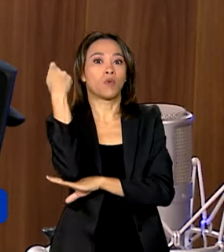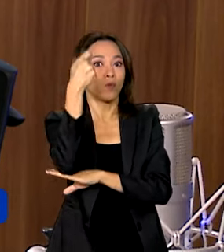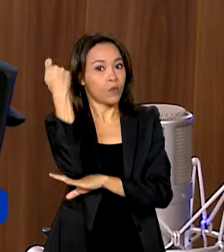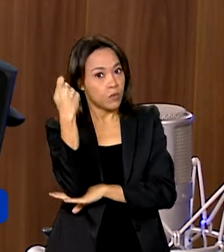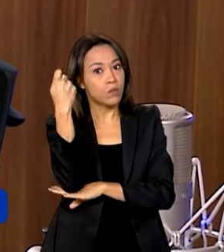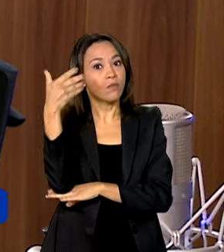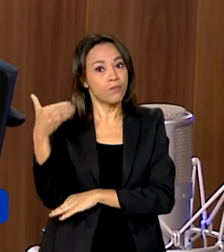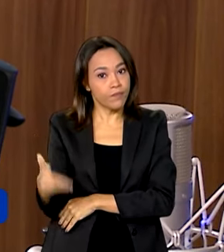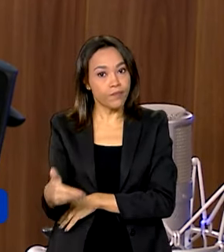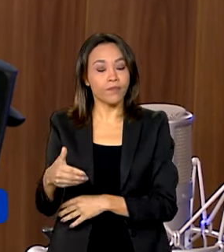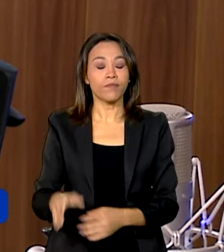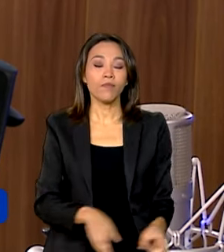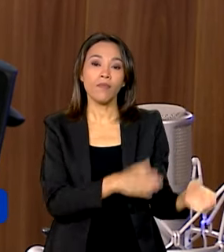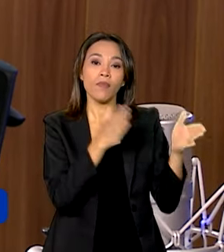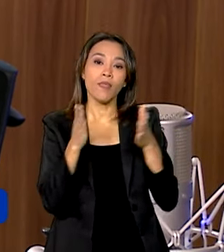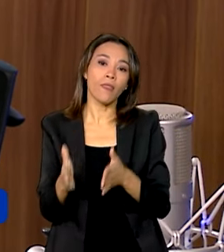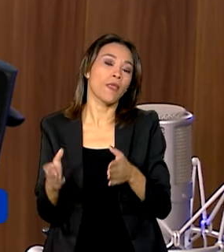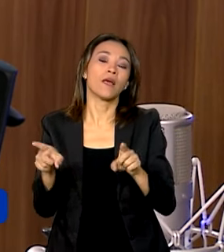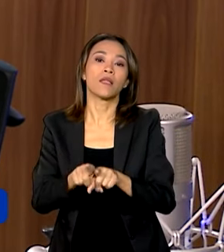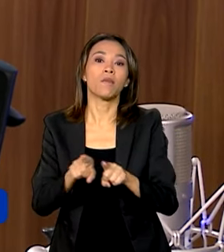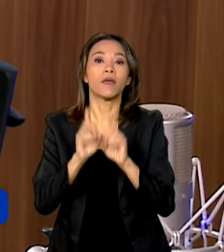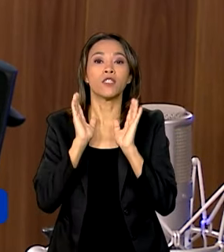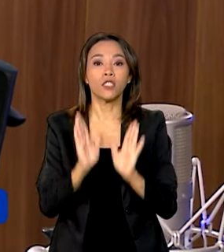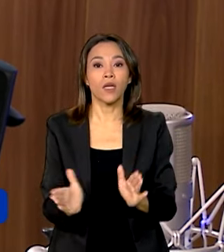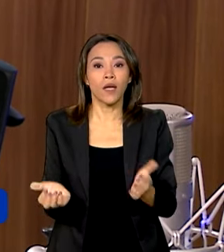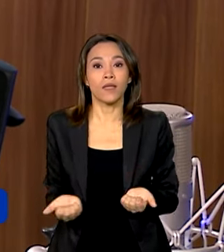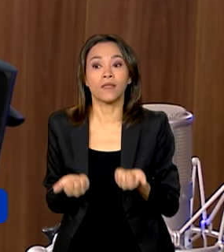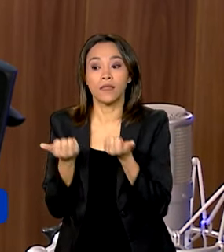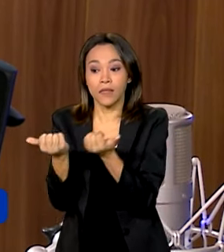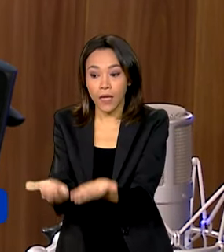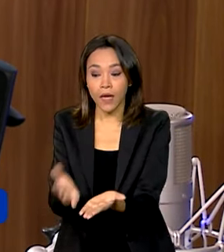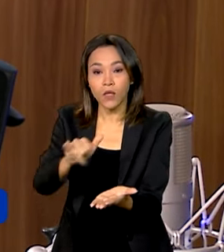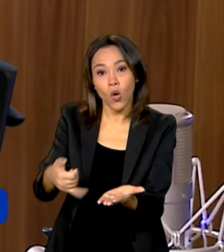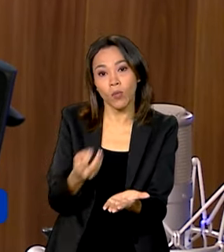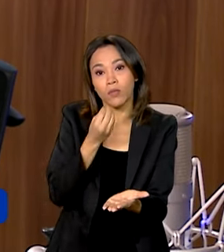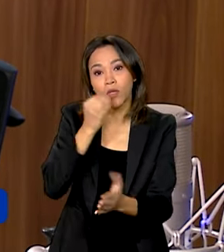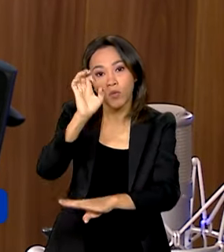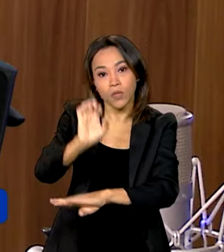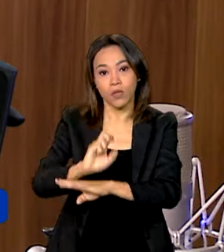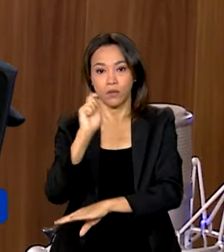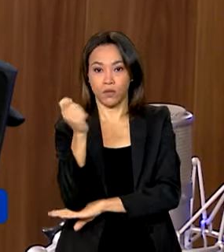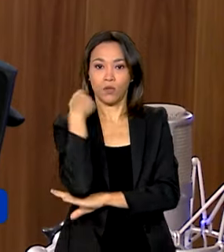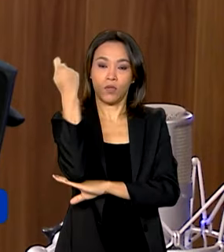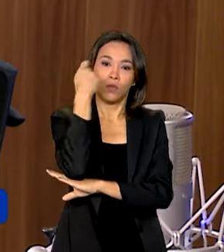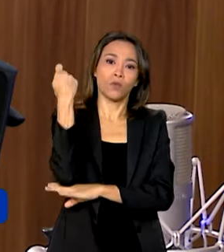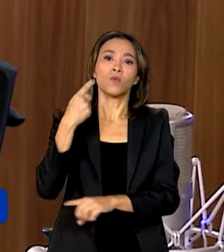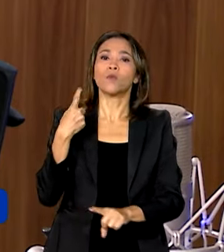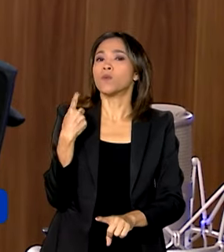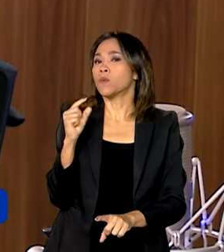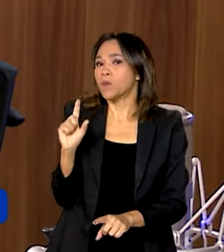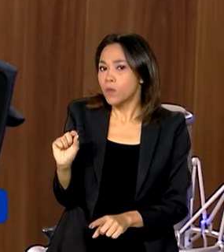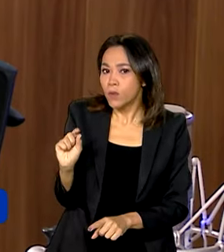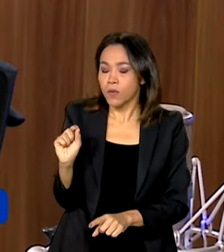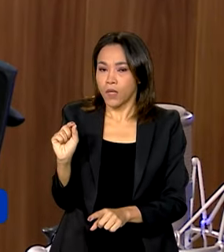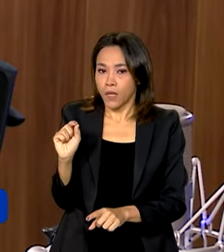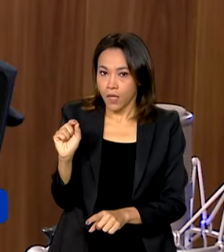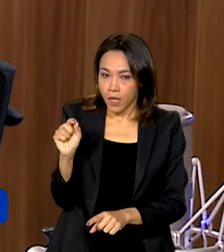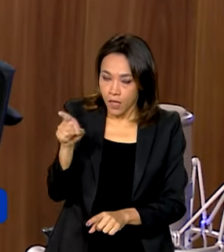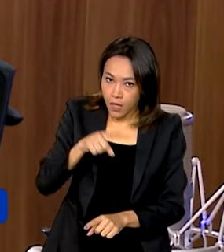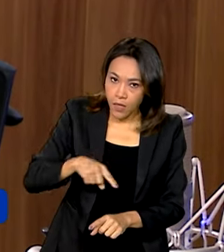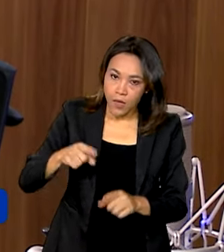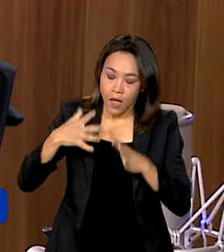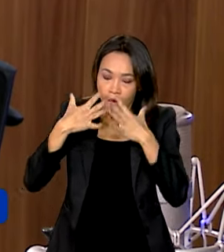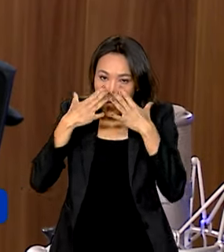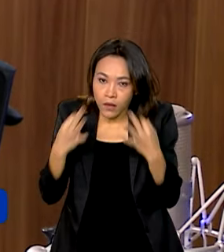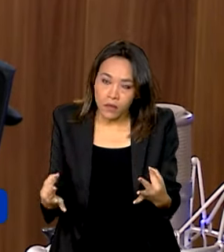prioridade também foi oportunizado ao Governo do Estado do Rio Grande do Sul e priorizar né as suas demandas